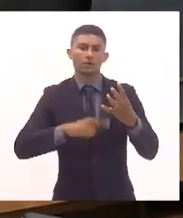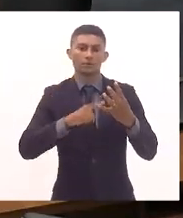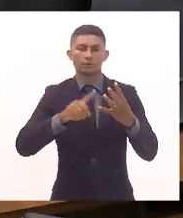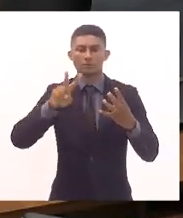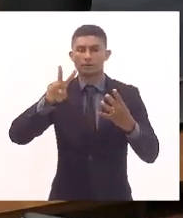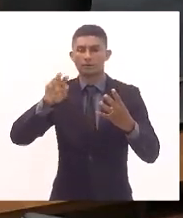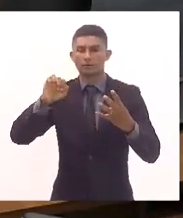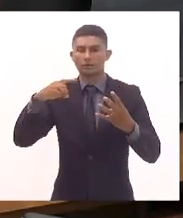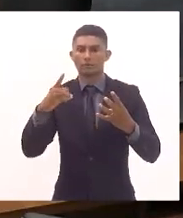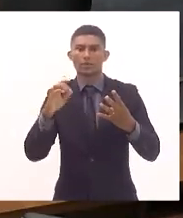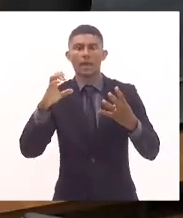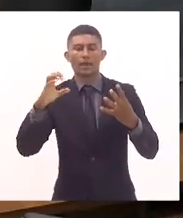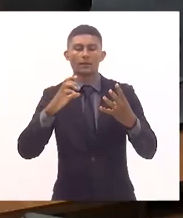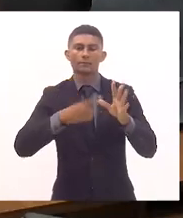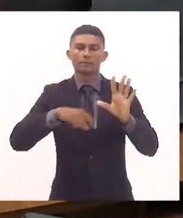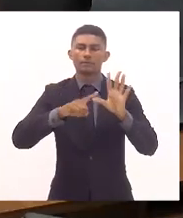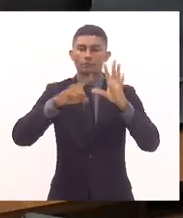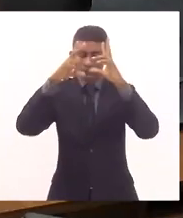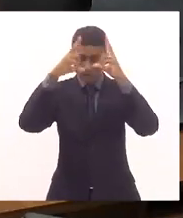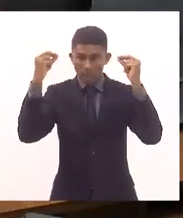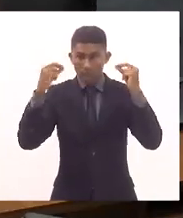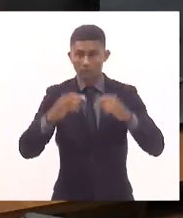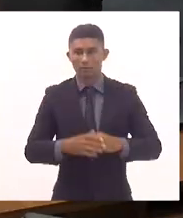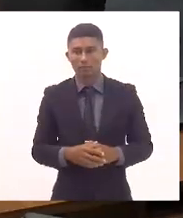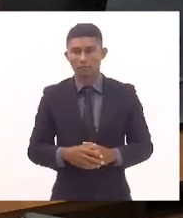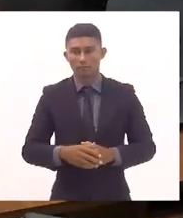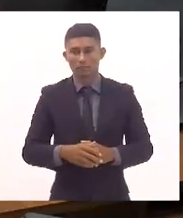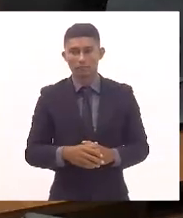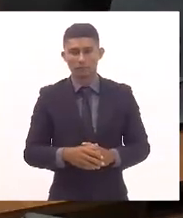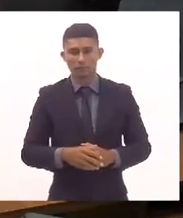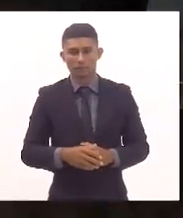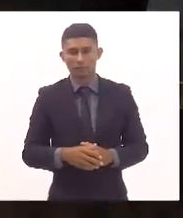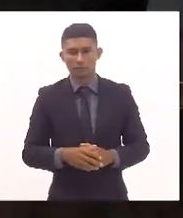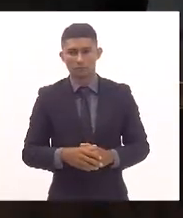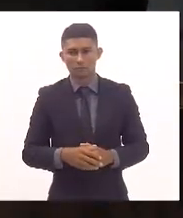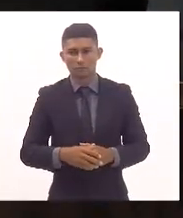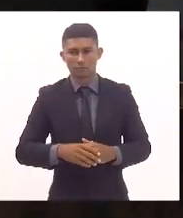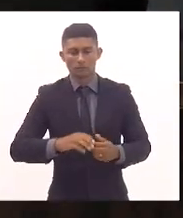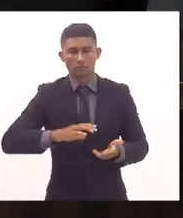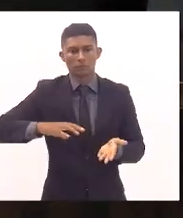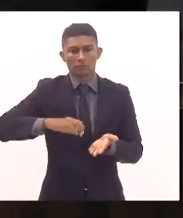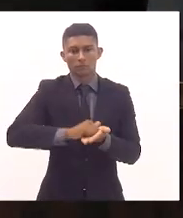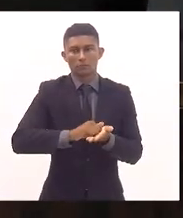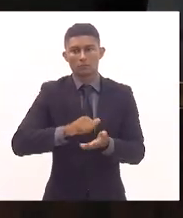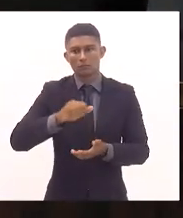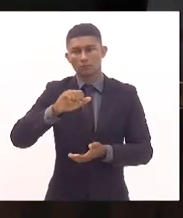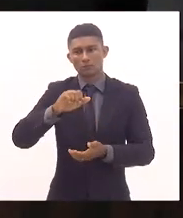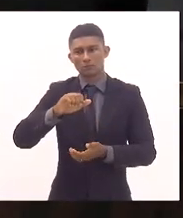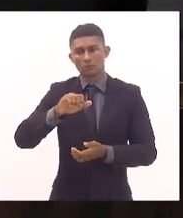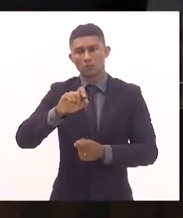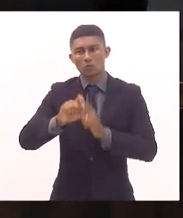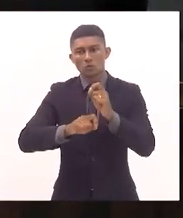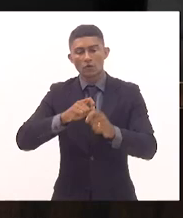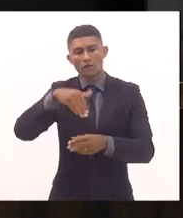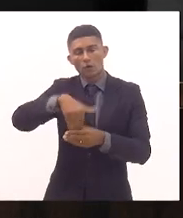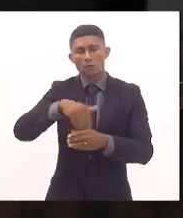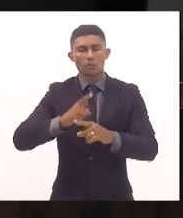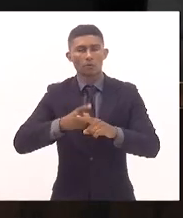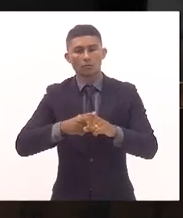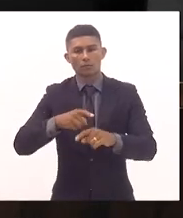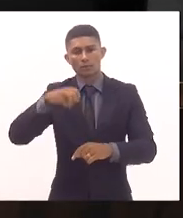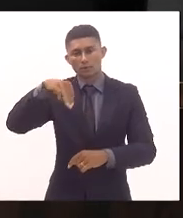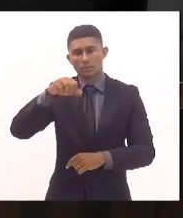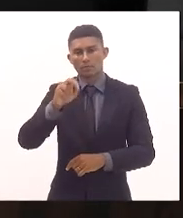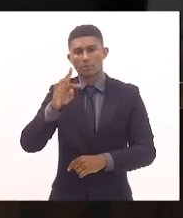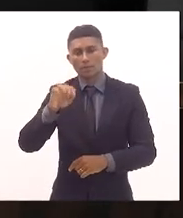Carneiro, enfermeira Rejane. Estão inscritos Eliomar e Eurico. Estão inscritos para declarar voto deputada Marta